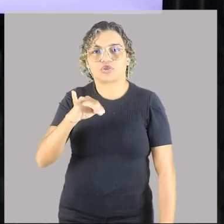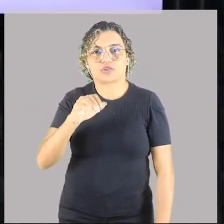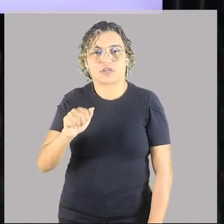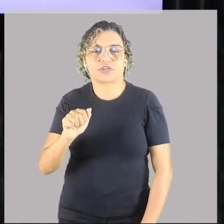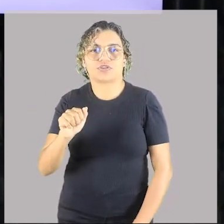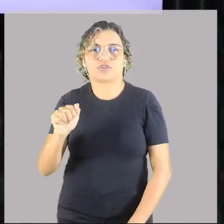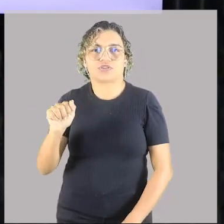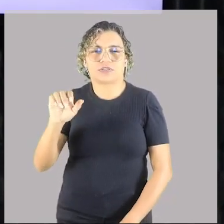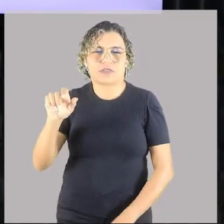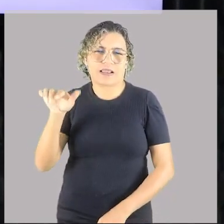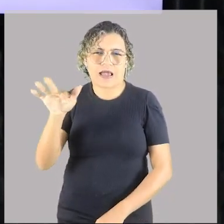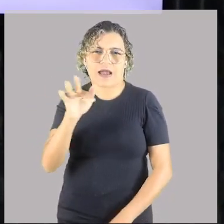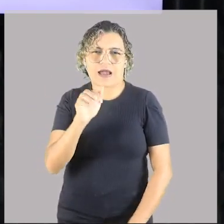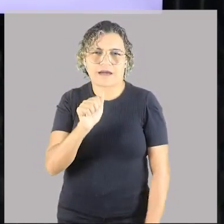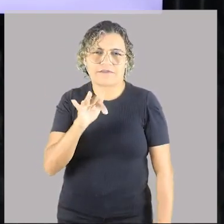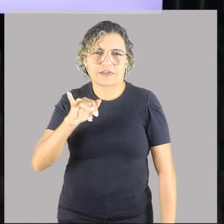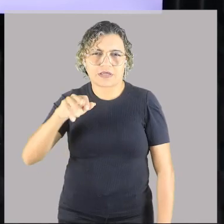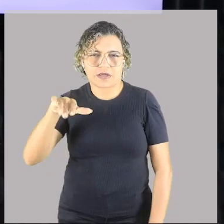de 2002.